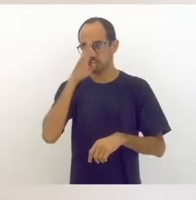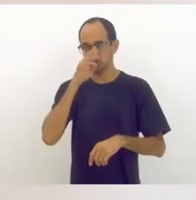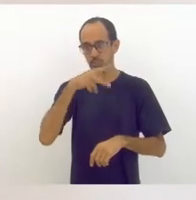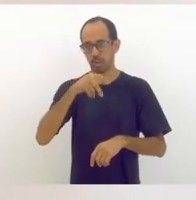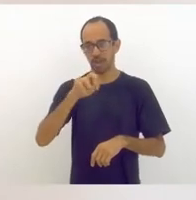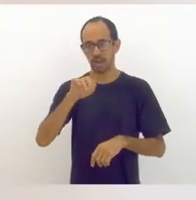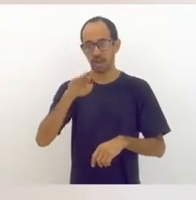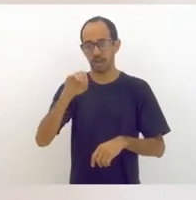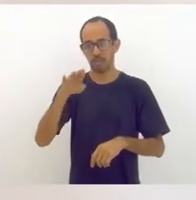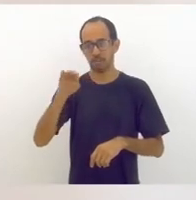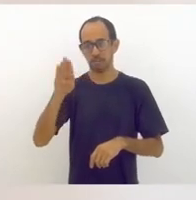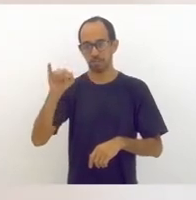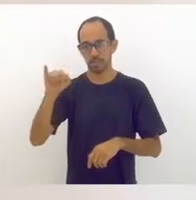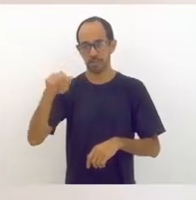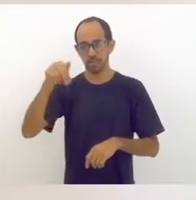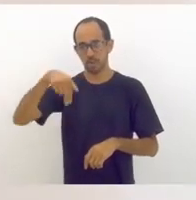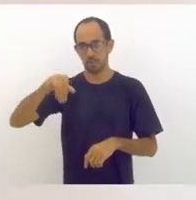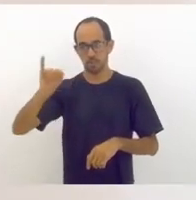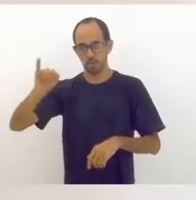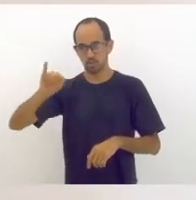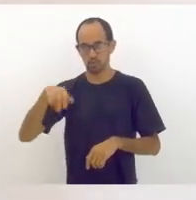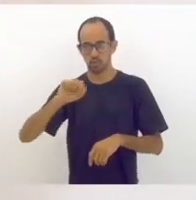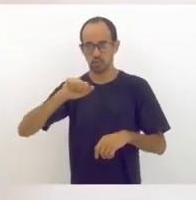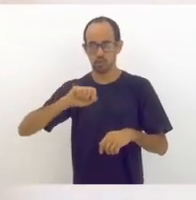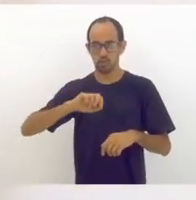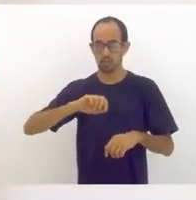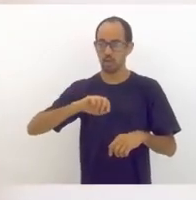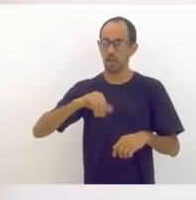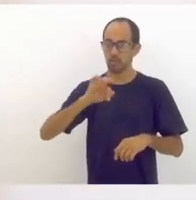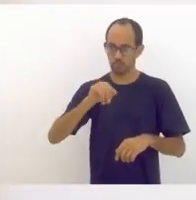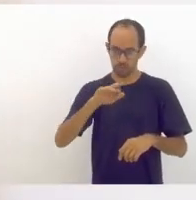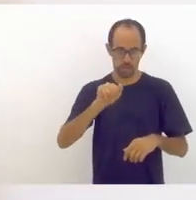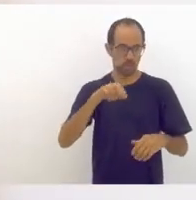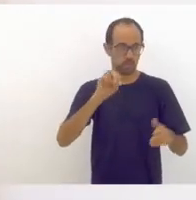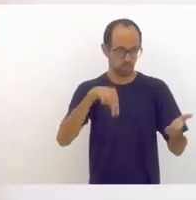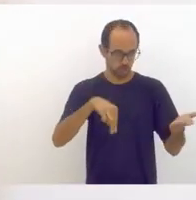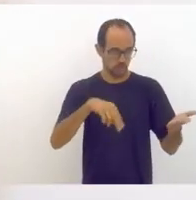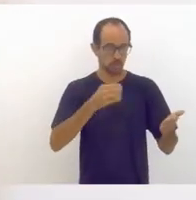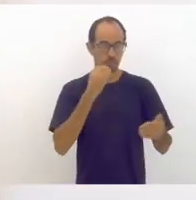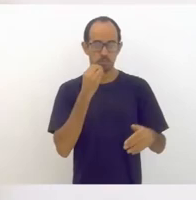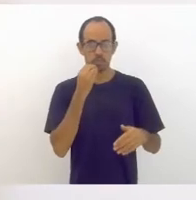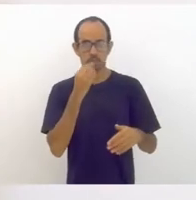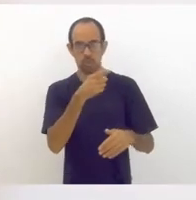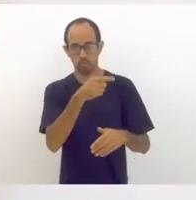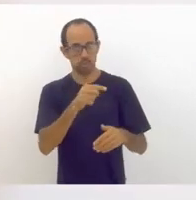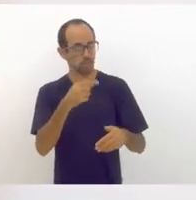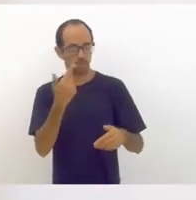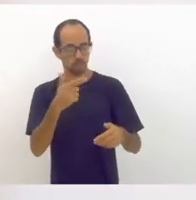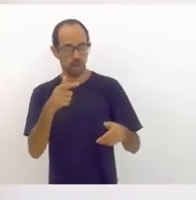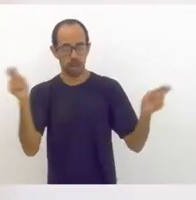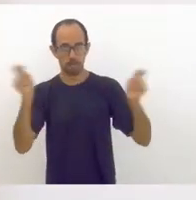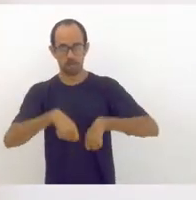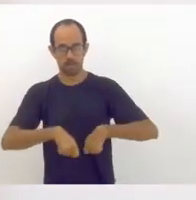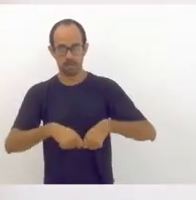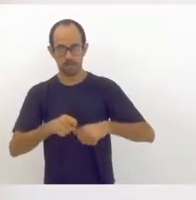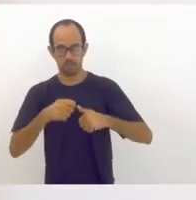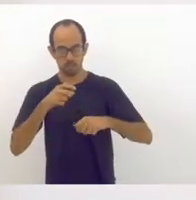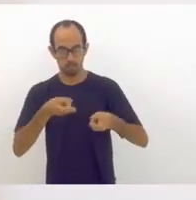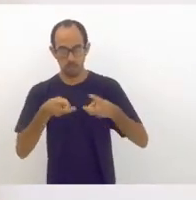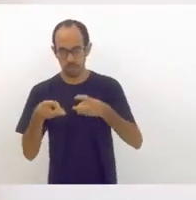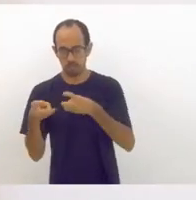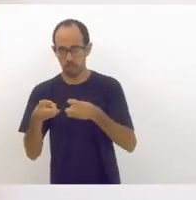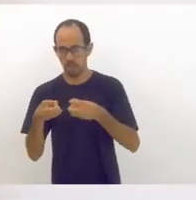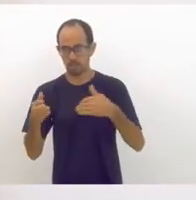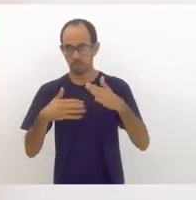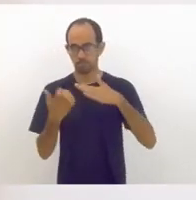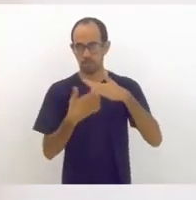Iguaçu, Queimados, os polos industriais lá, a Fijan tinha que dar uma olhada também, porque vocês são incompetentes pra caramba para monitorar as empresas de vocês. São